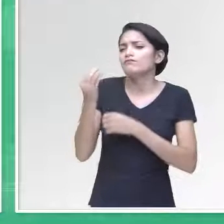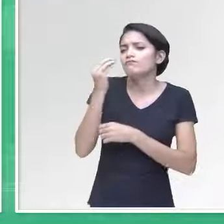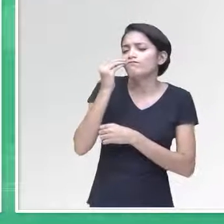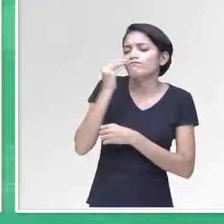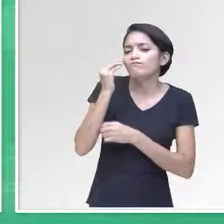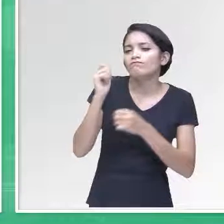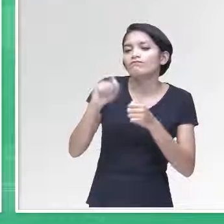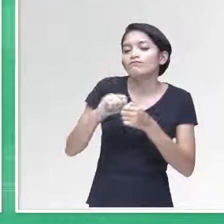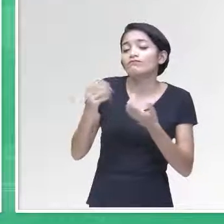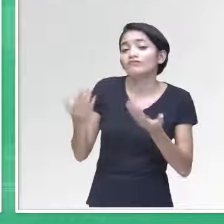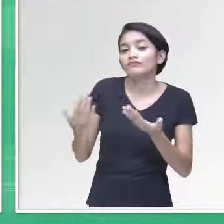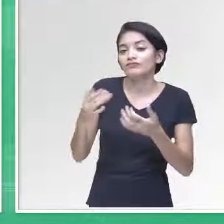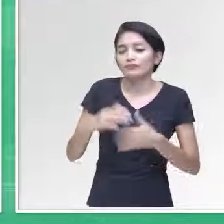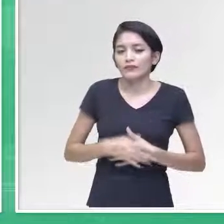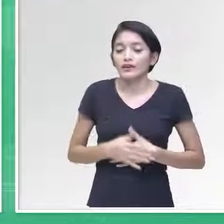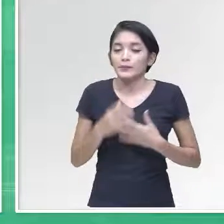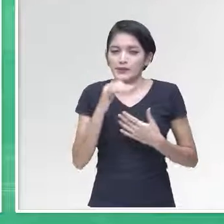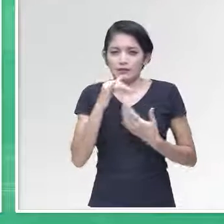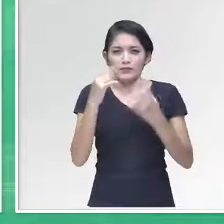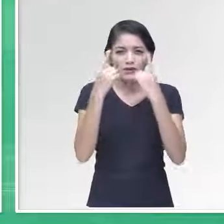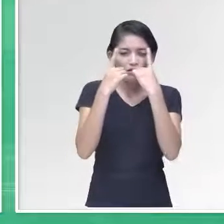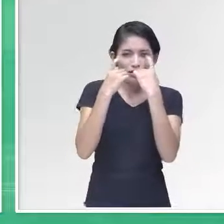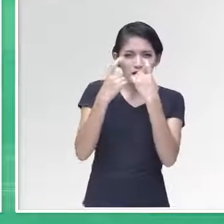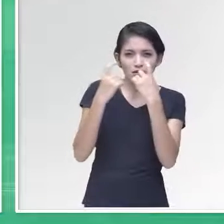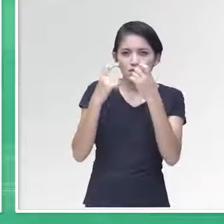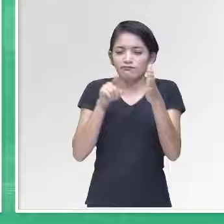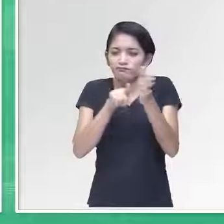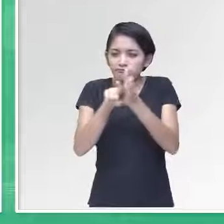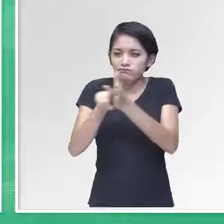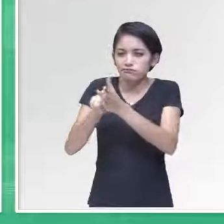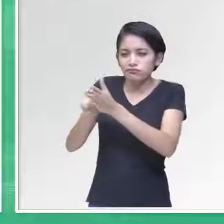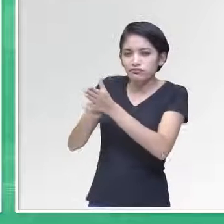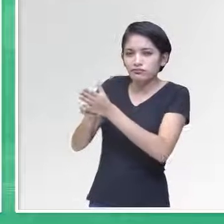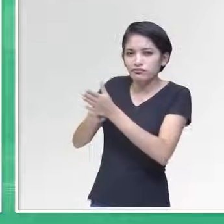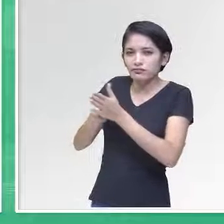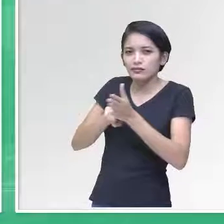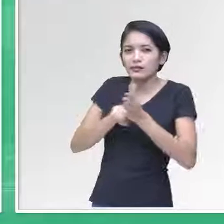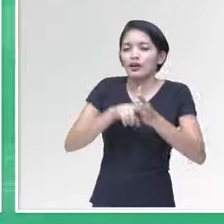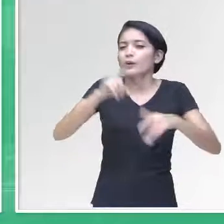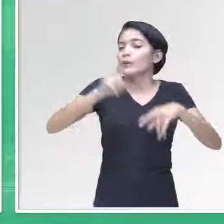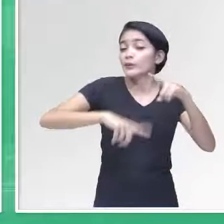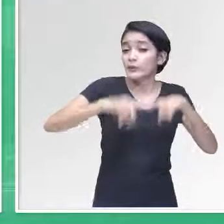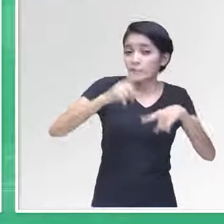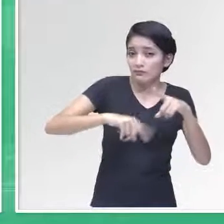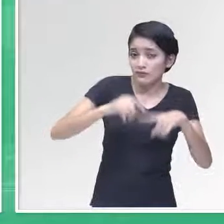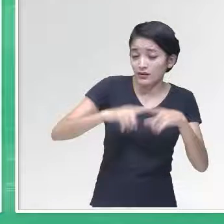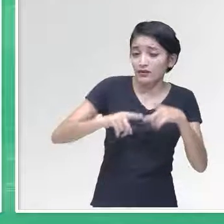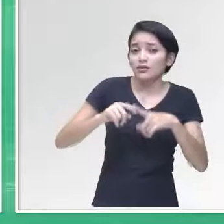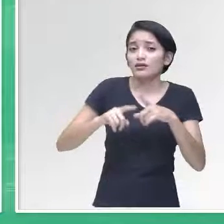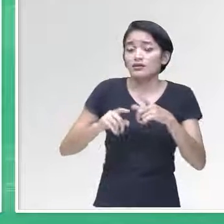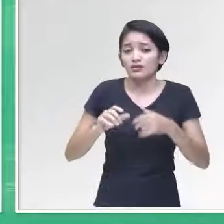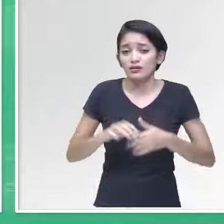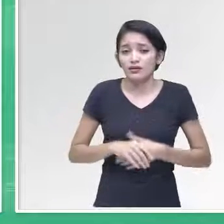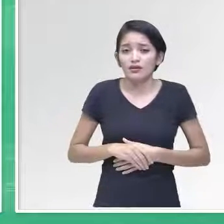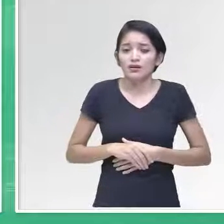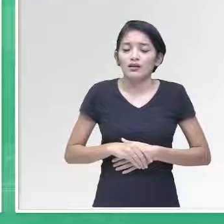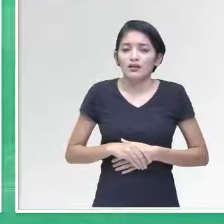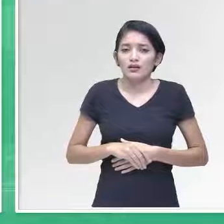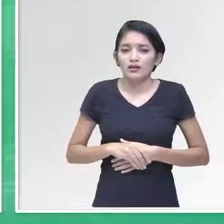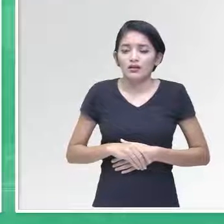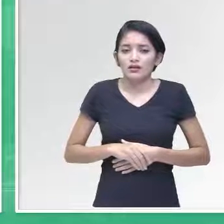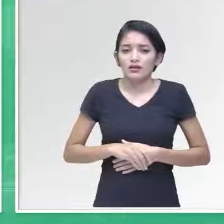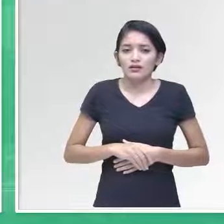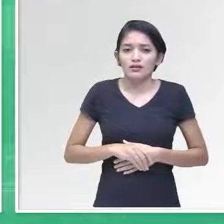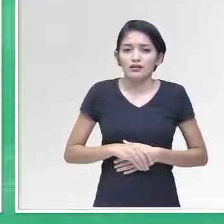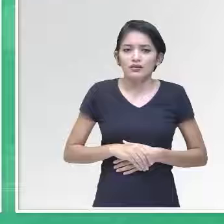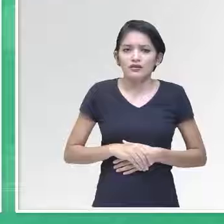fazer. Então ele estava interessado em investigar sobre as propriedades, né, dos tubos catódicos de raios,